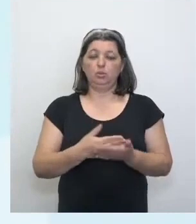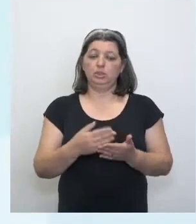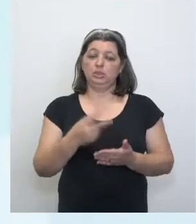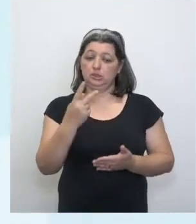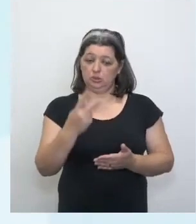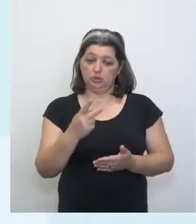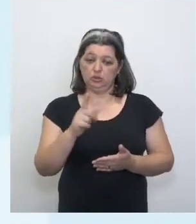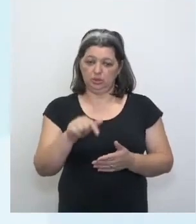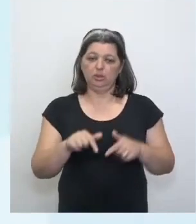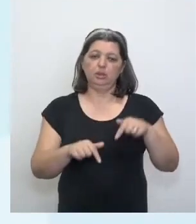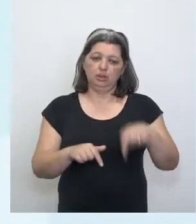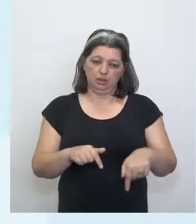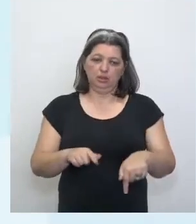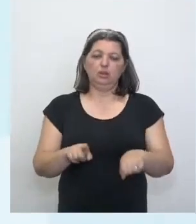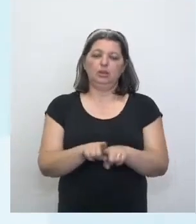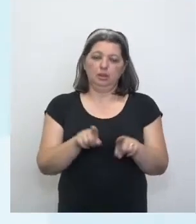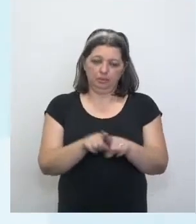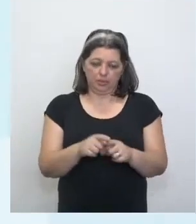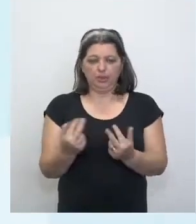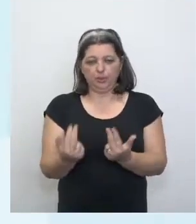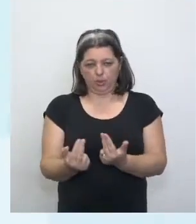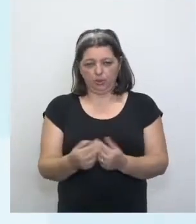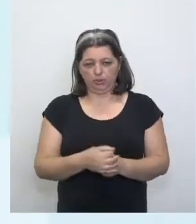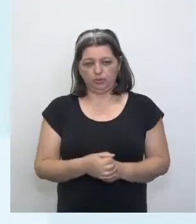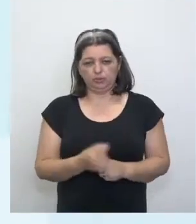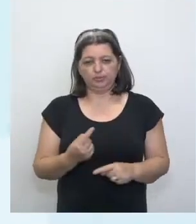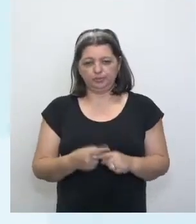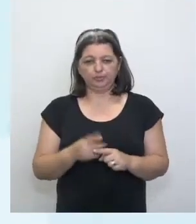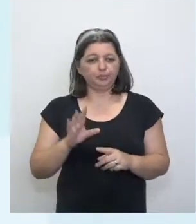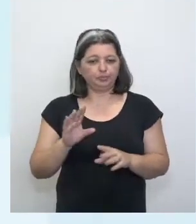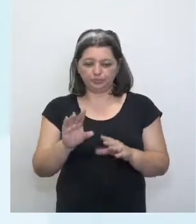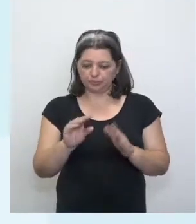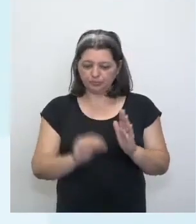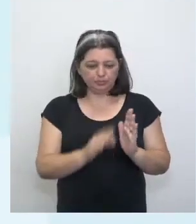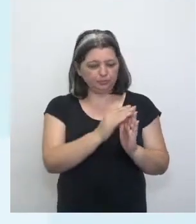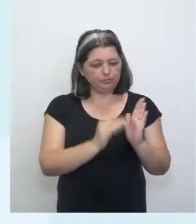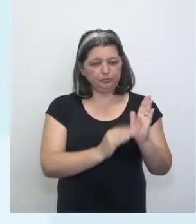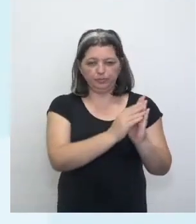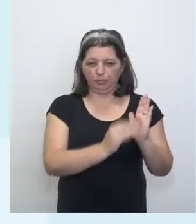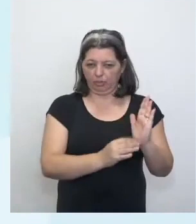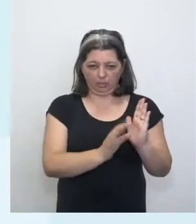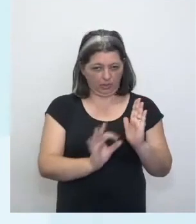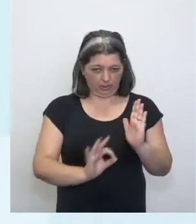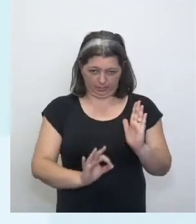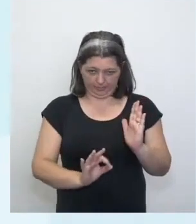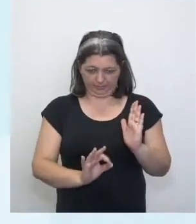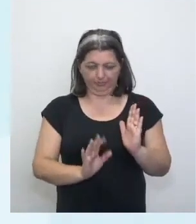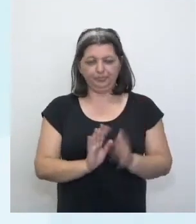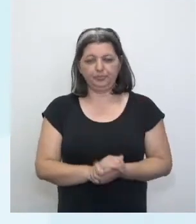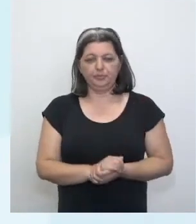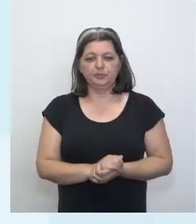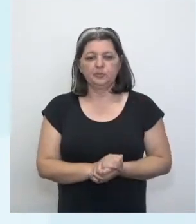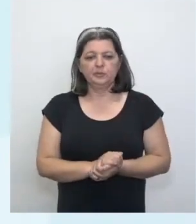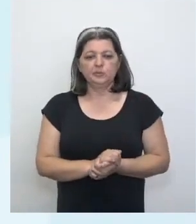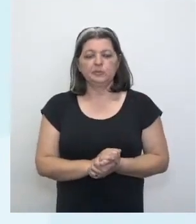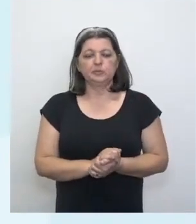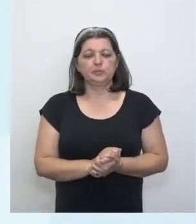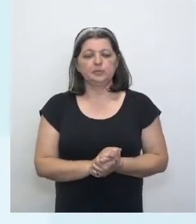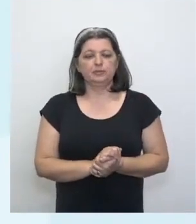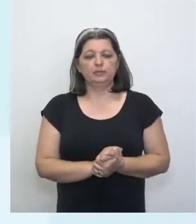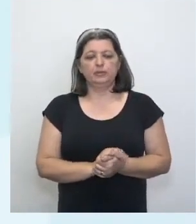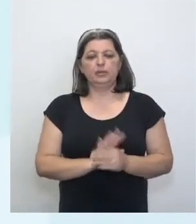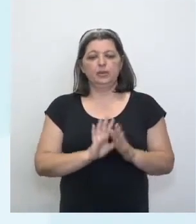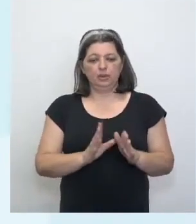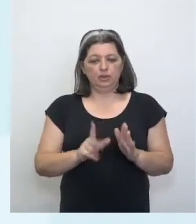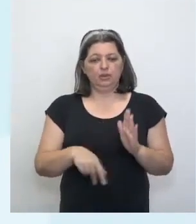o q de x também vai começar com 2, porque o primeiro você só abaixa. Tudo bem até aí? Tá. Agora, você pega esse número 2,